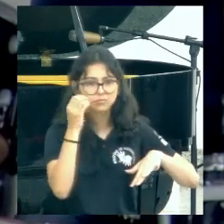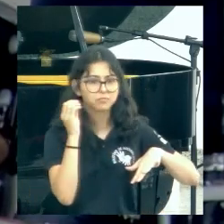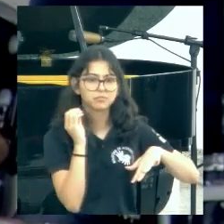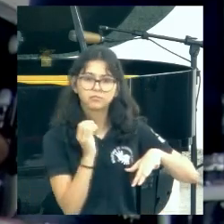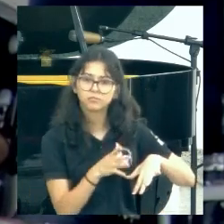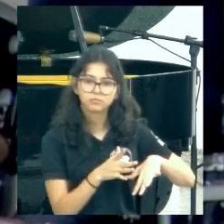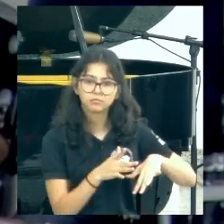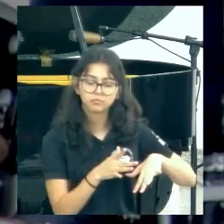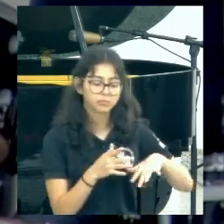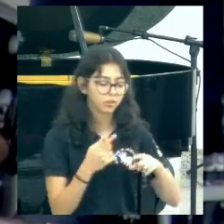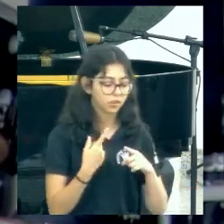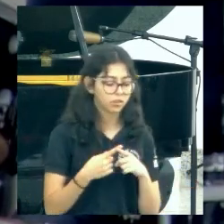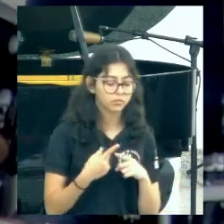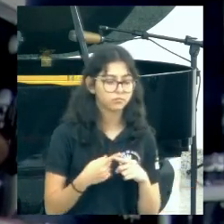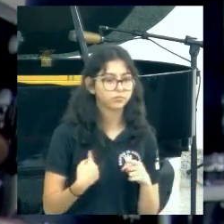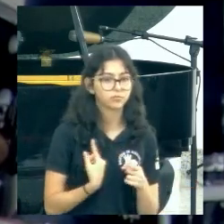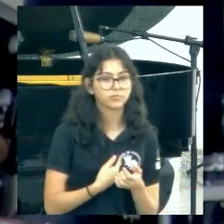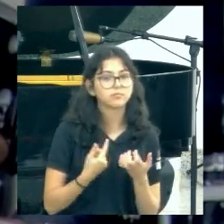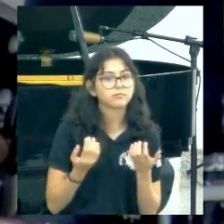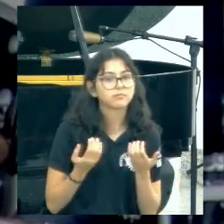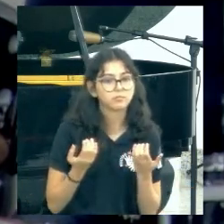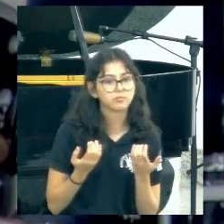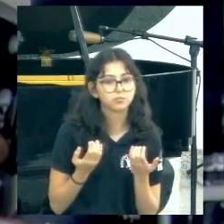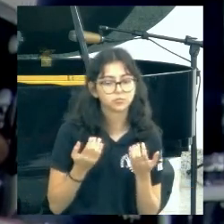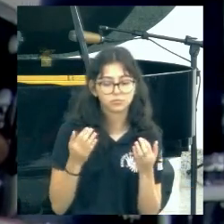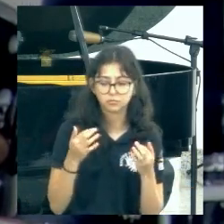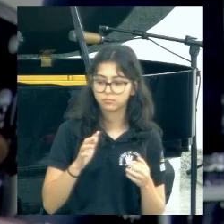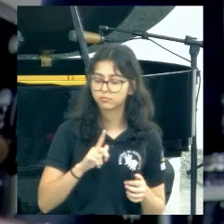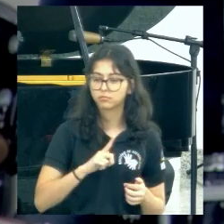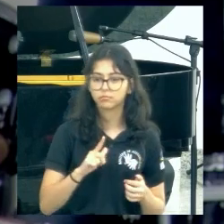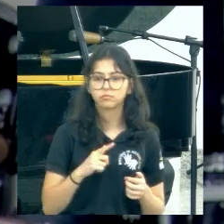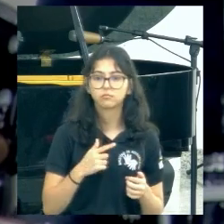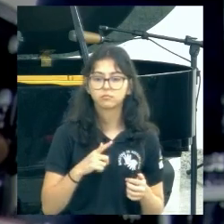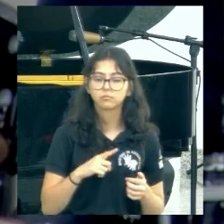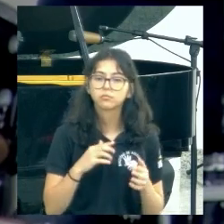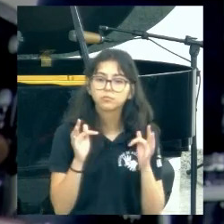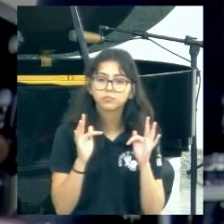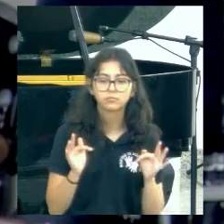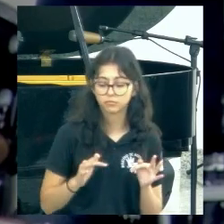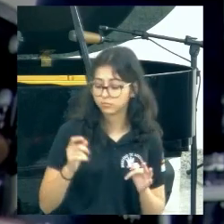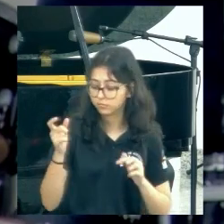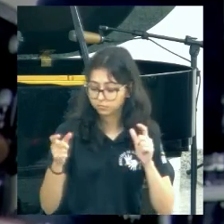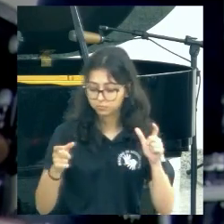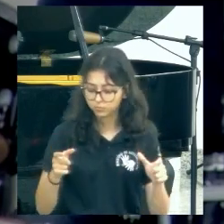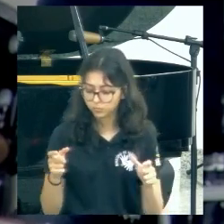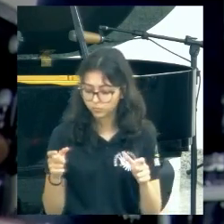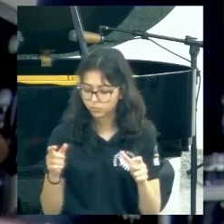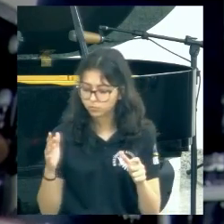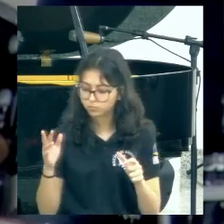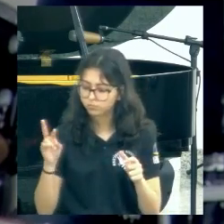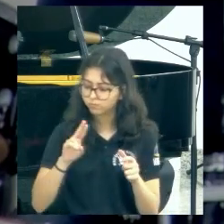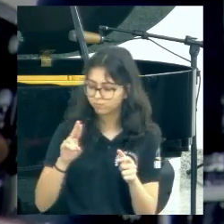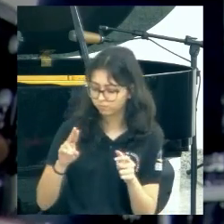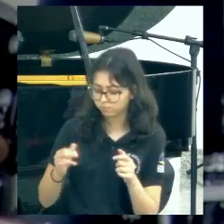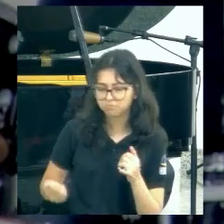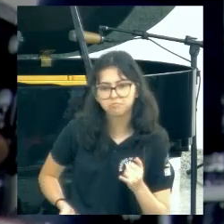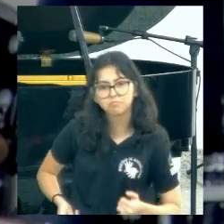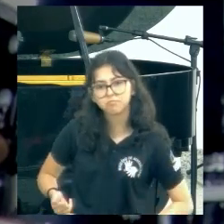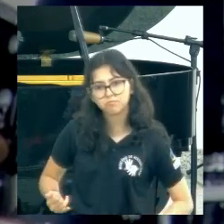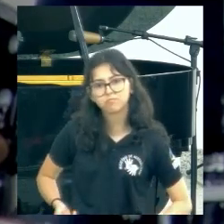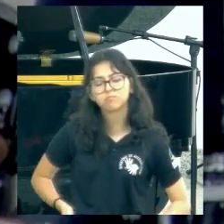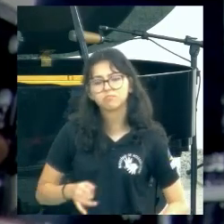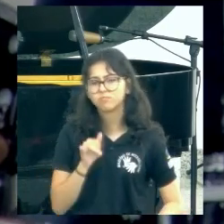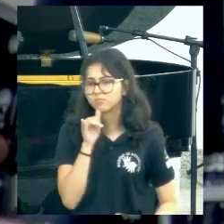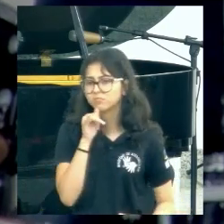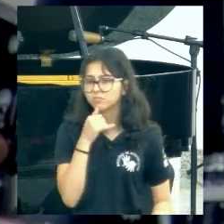nome de uma felicidade que o outro está chamando de tristeza e de dor? Eu não posso chamar de felicidade aquilo que está